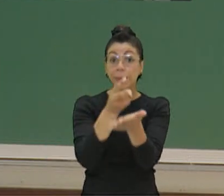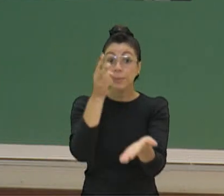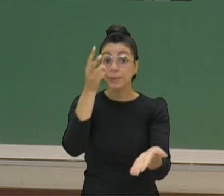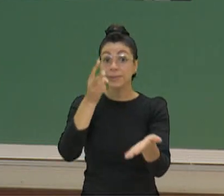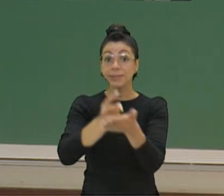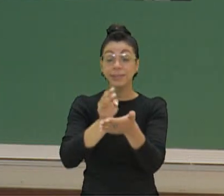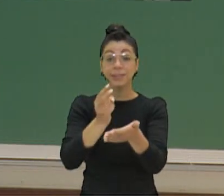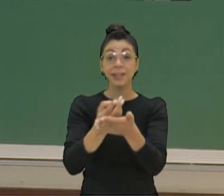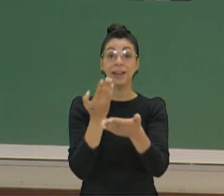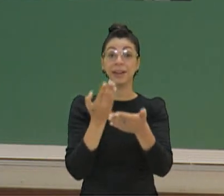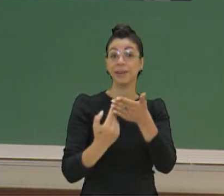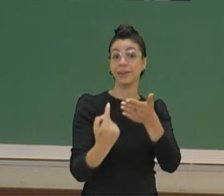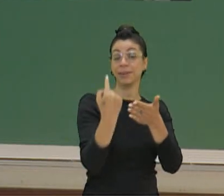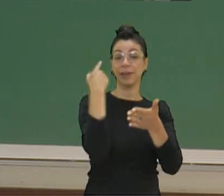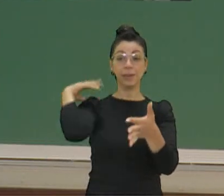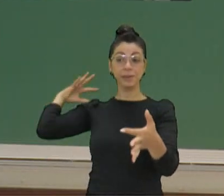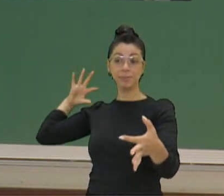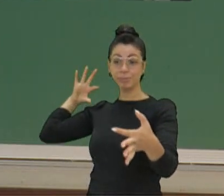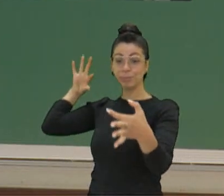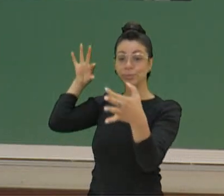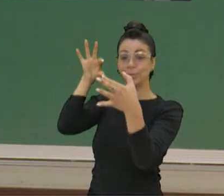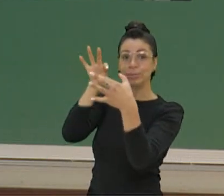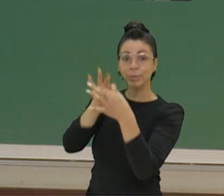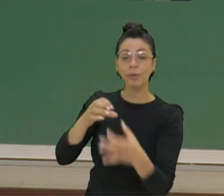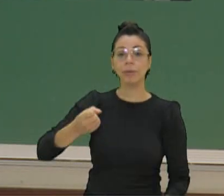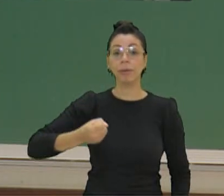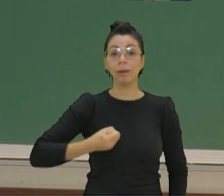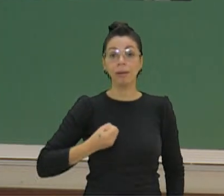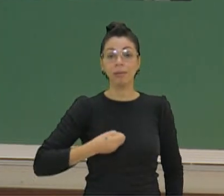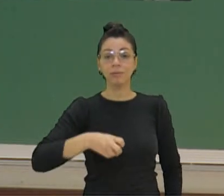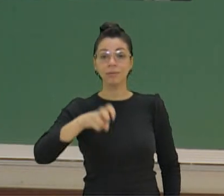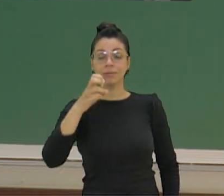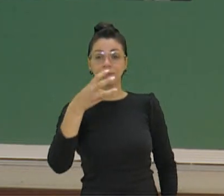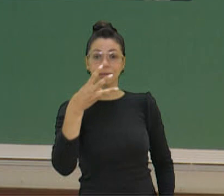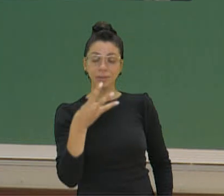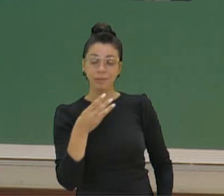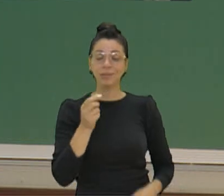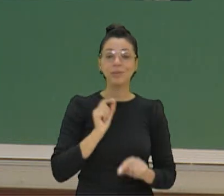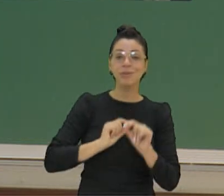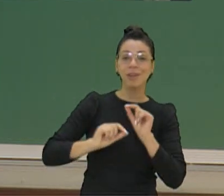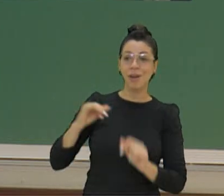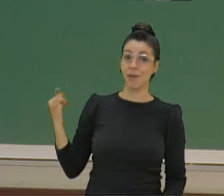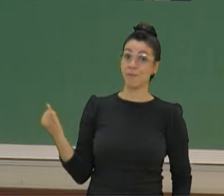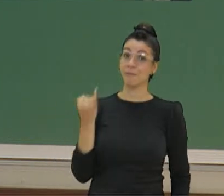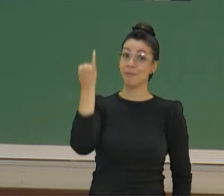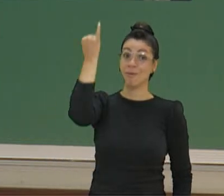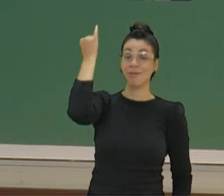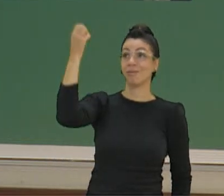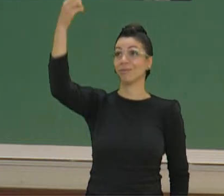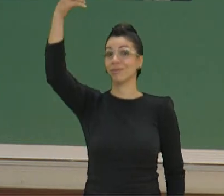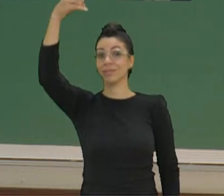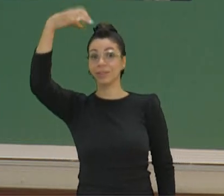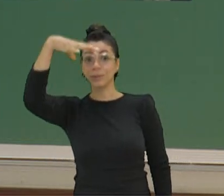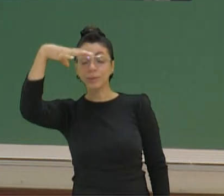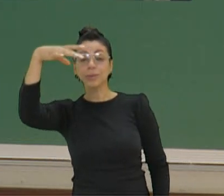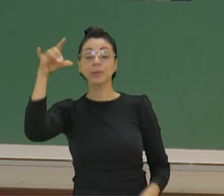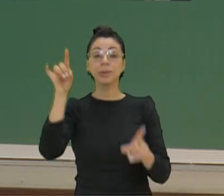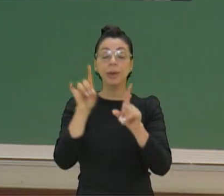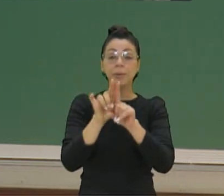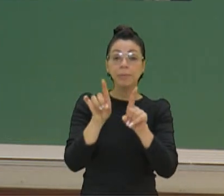nossa aula anterior. Na aula 53, nós falamos da visão, da importância da luminosidade, falamos